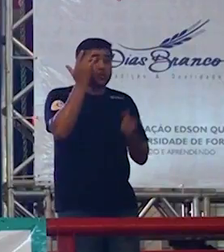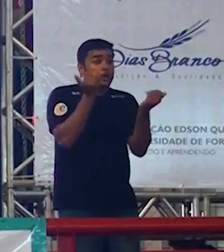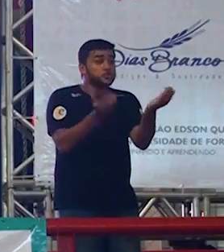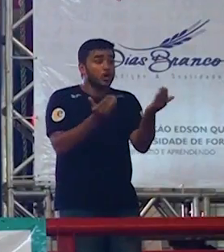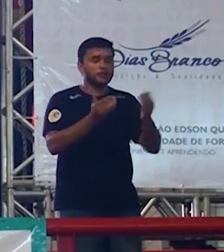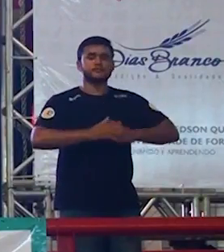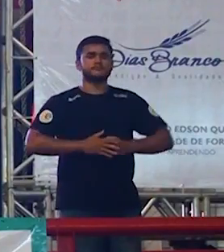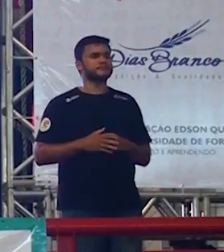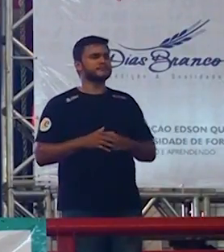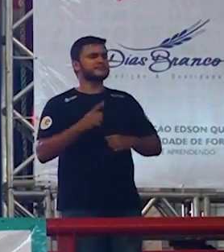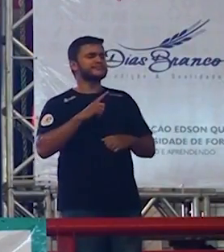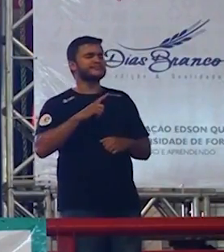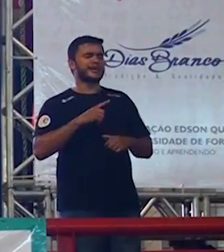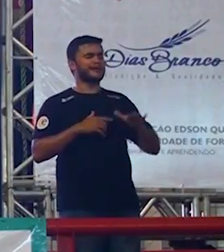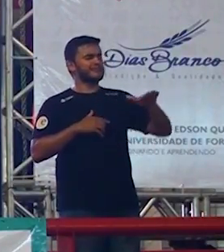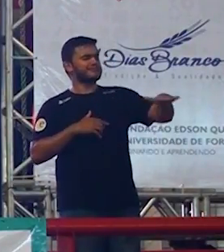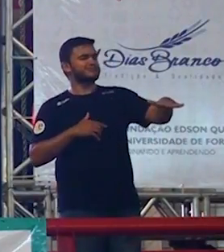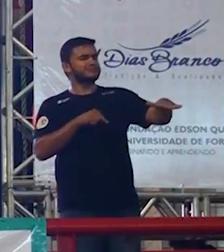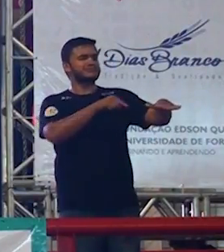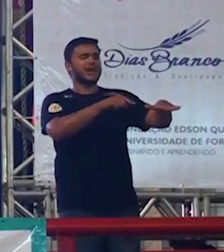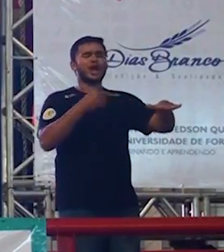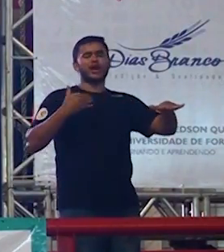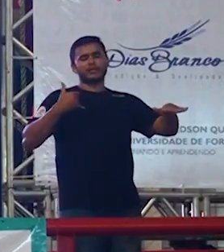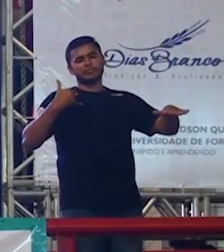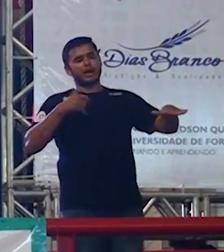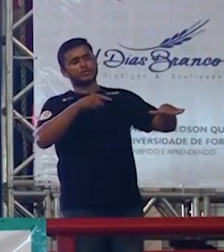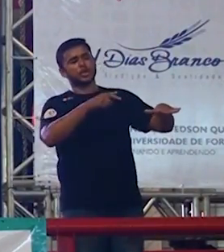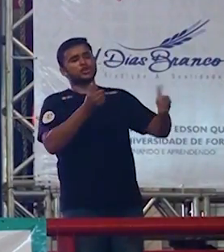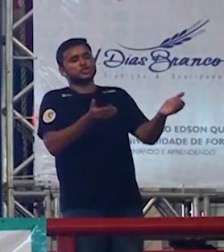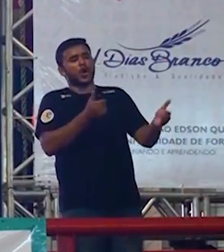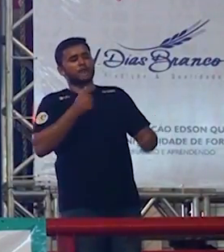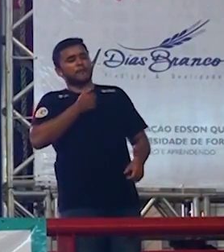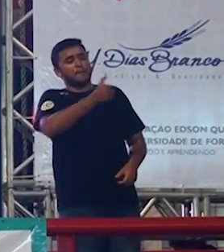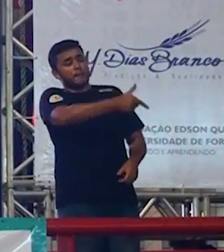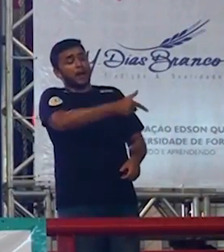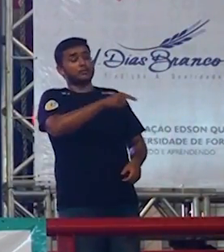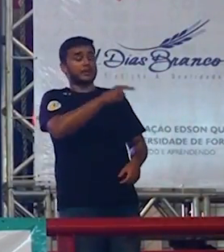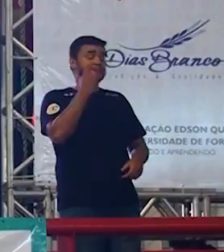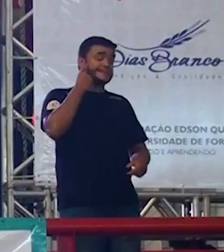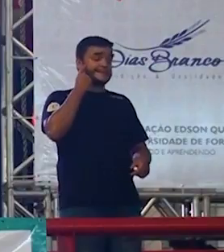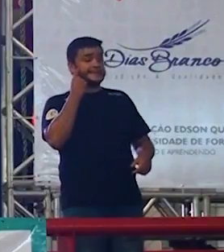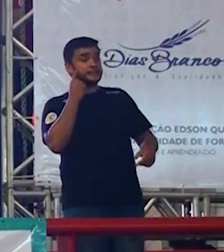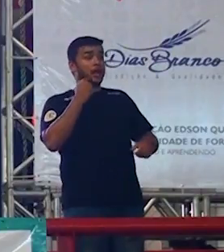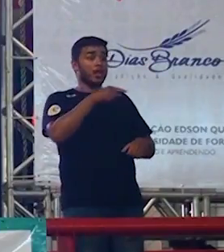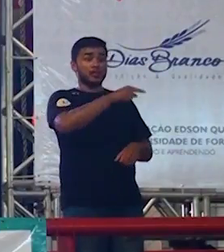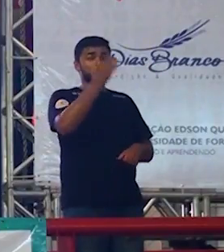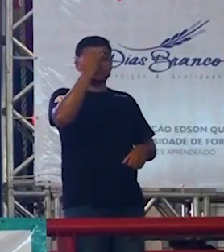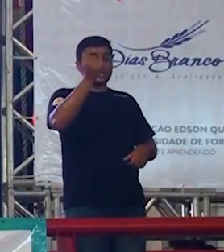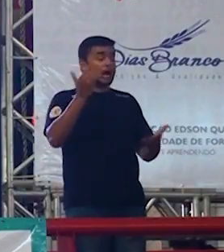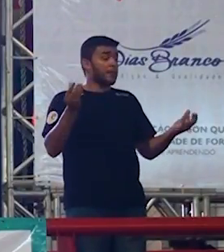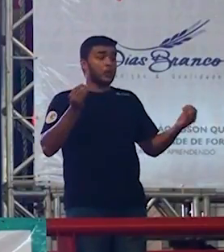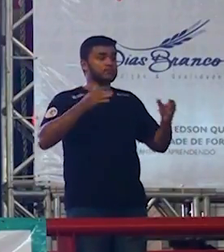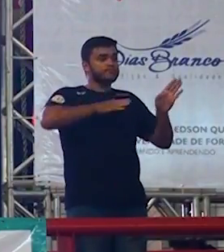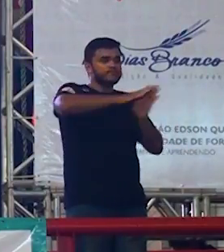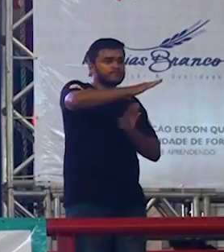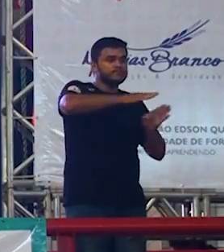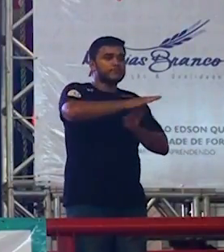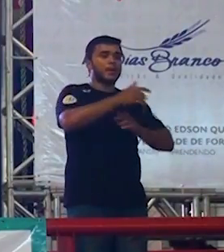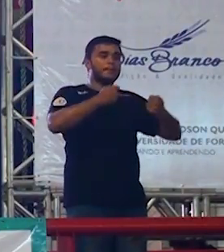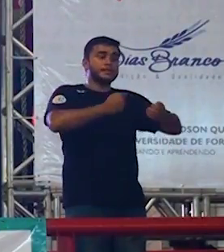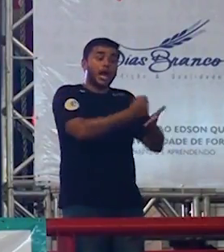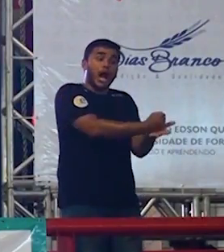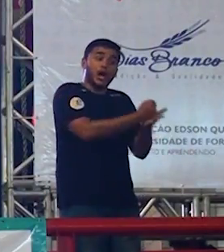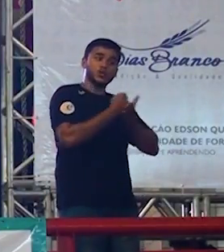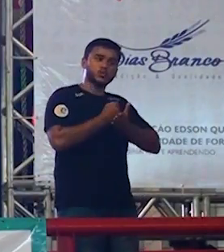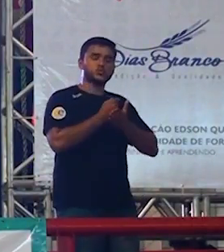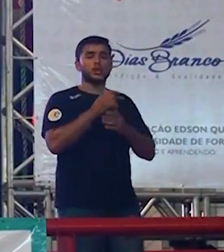jovens, que ainda moram na família. Porque às vezes as nossas famílias não estão preparadas para lhe dar o apoio